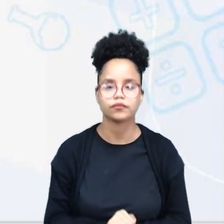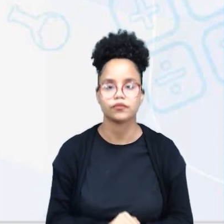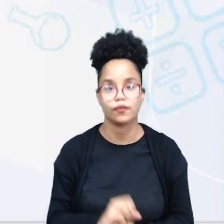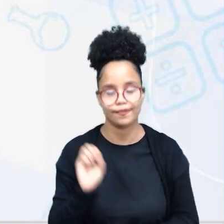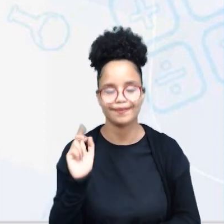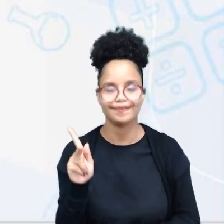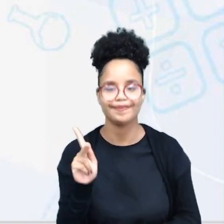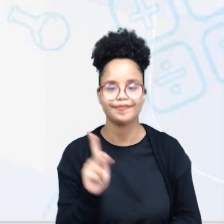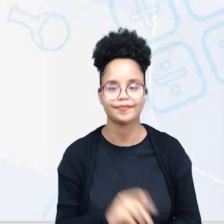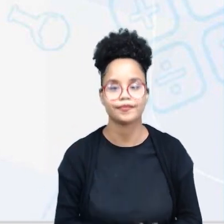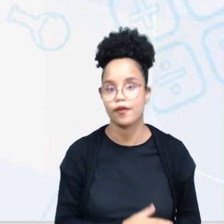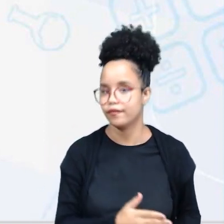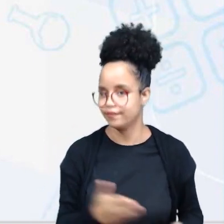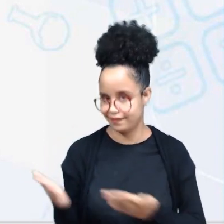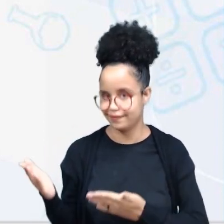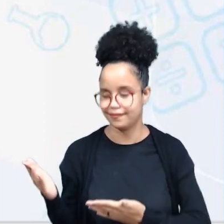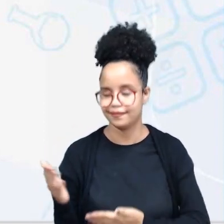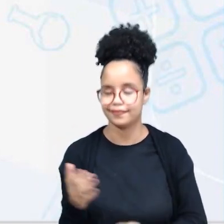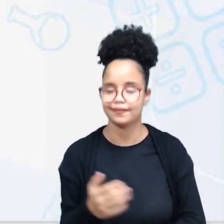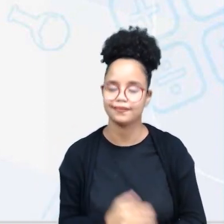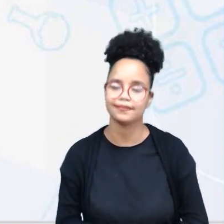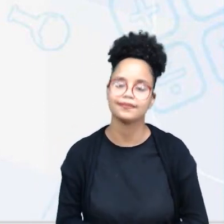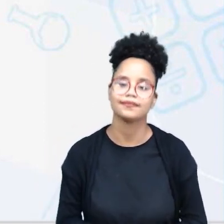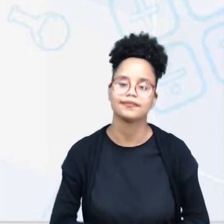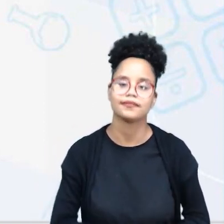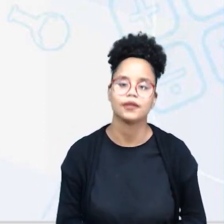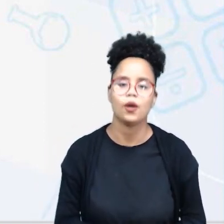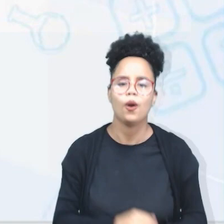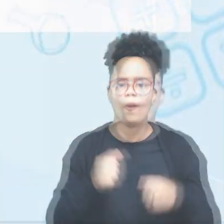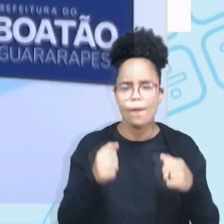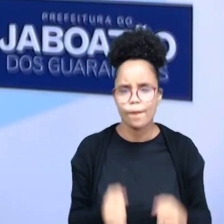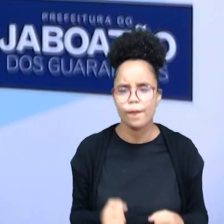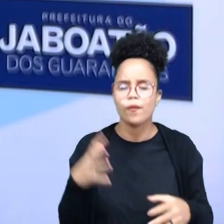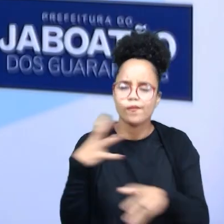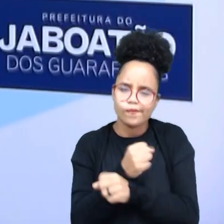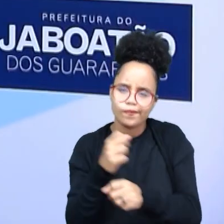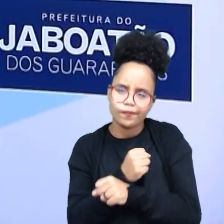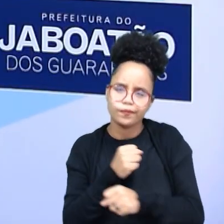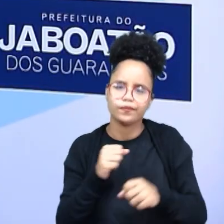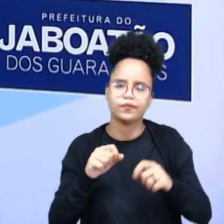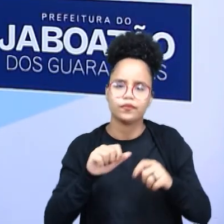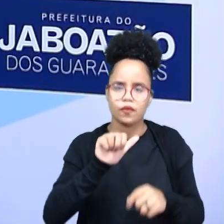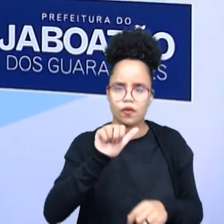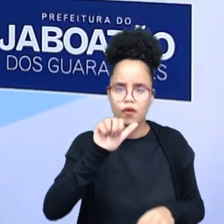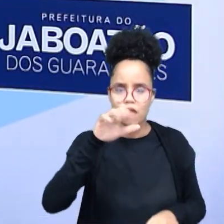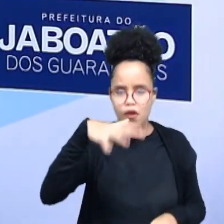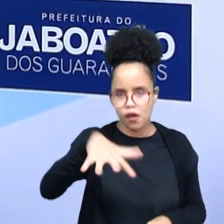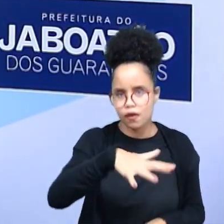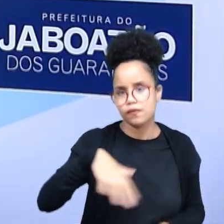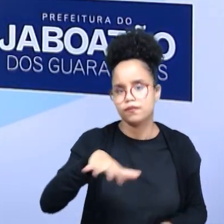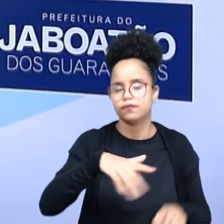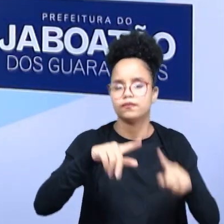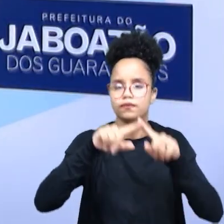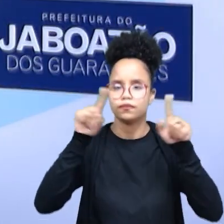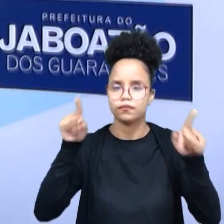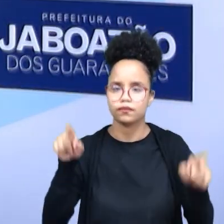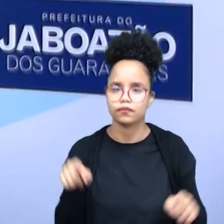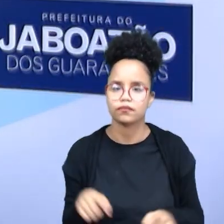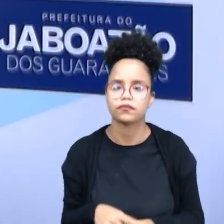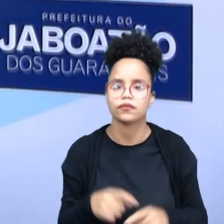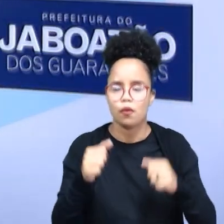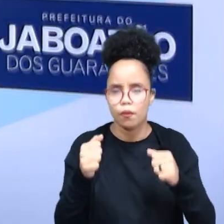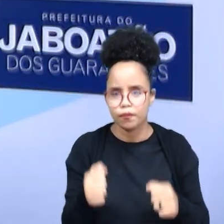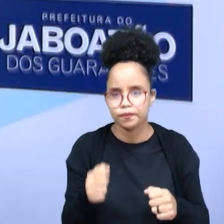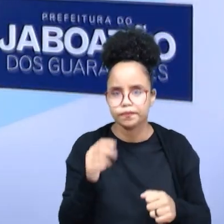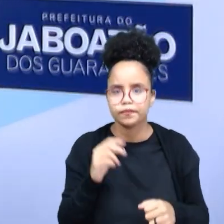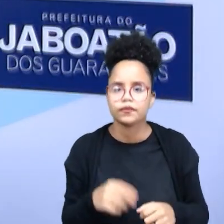Ok vamos embora a gente pode calcular a área do circo tá a gente Calcular área do círculo através